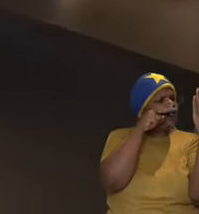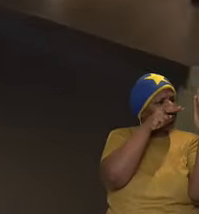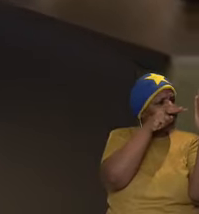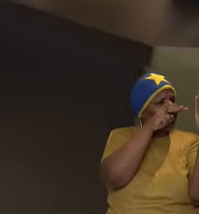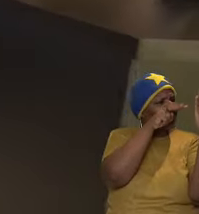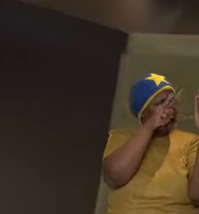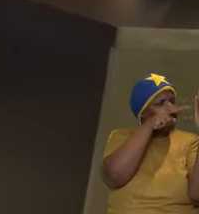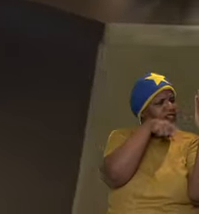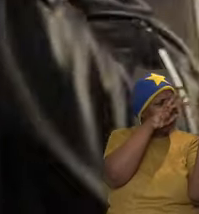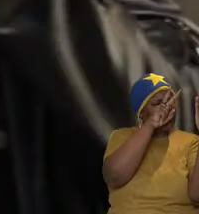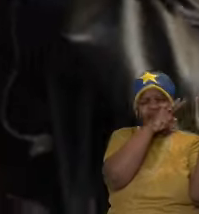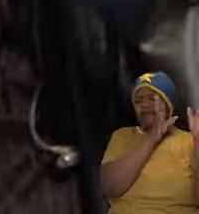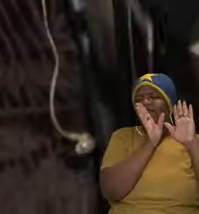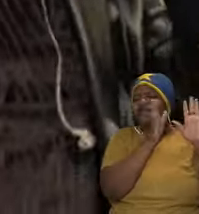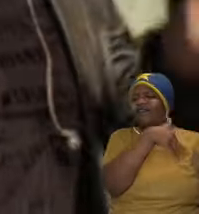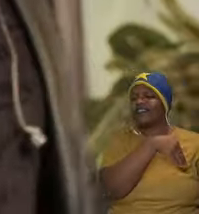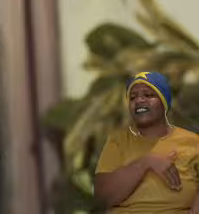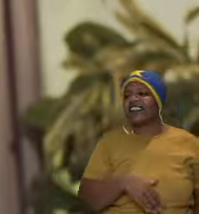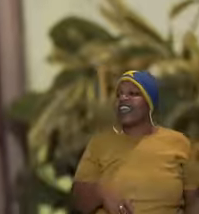acabou de ler. O quê?